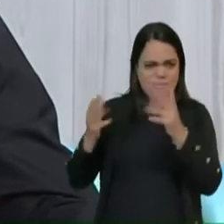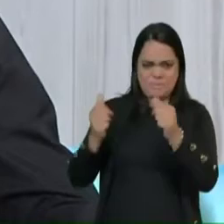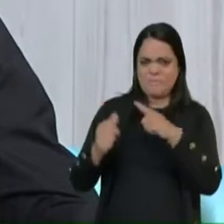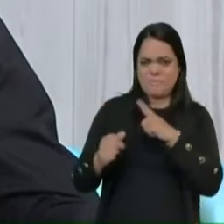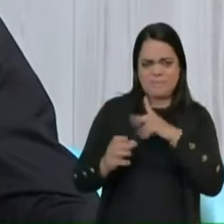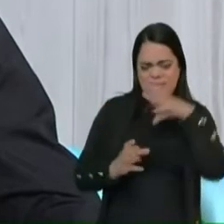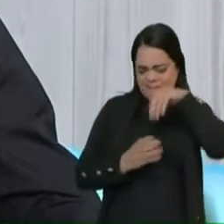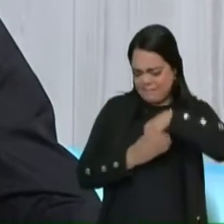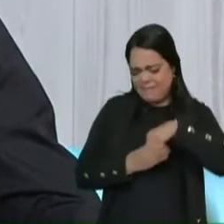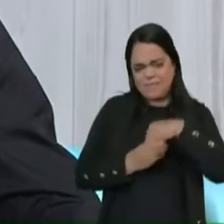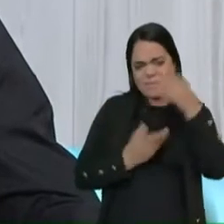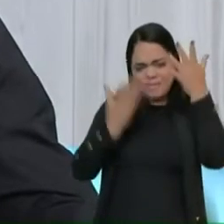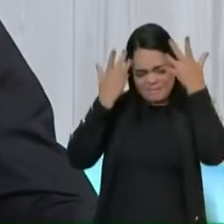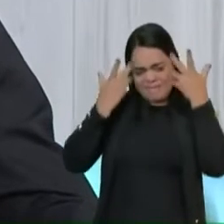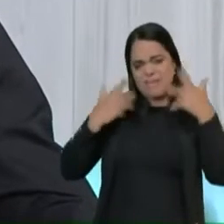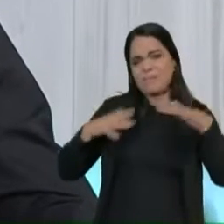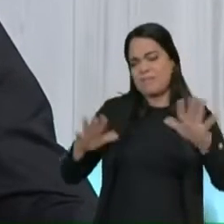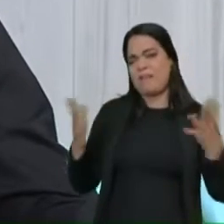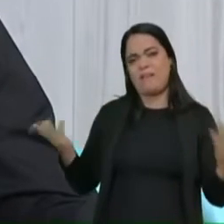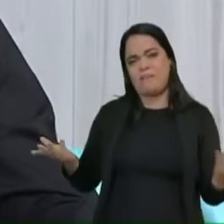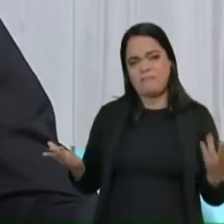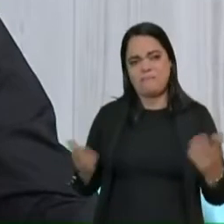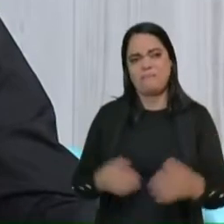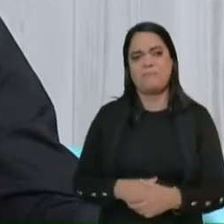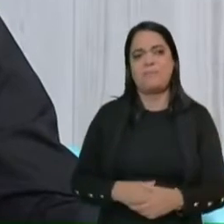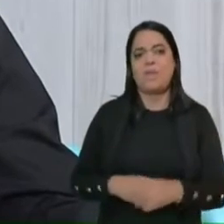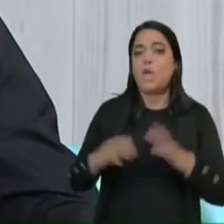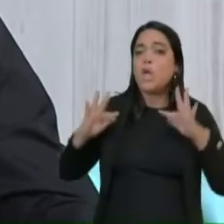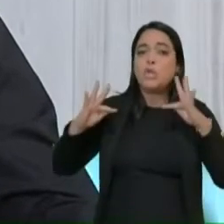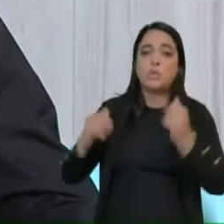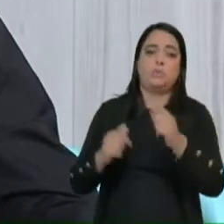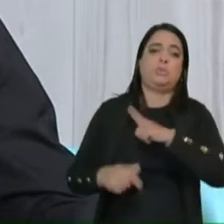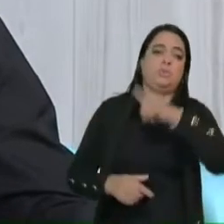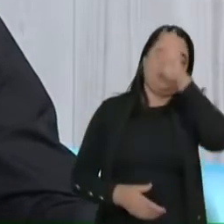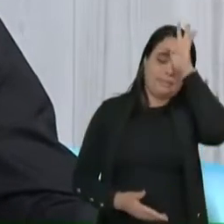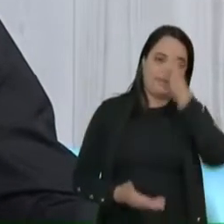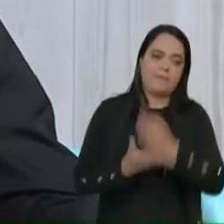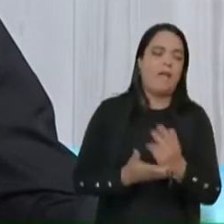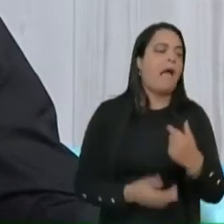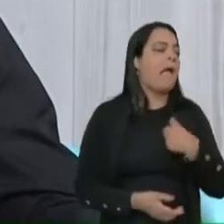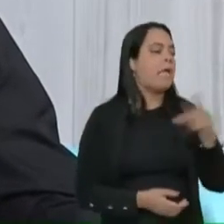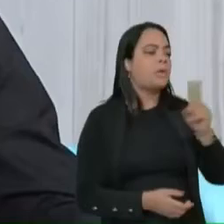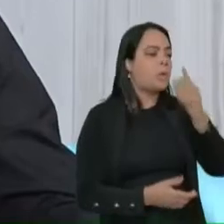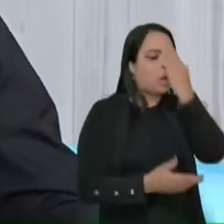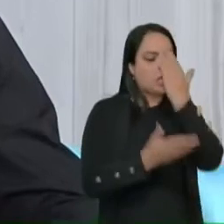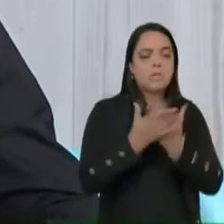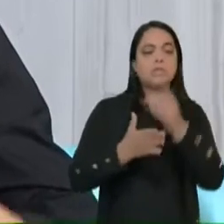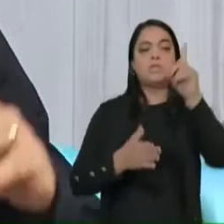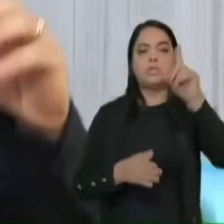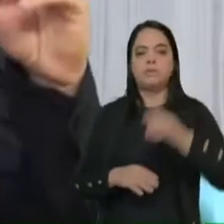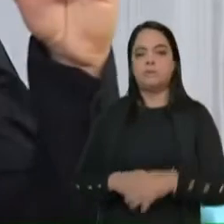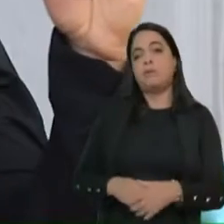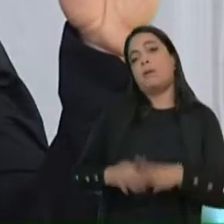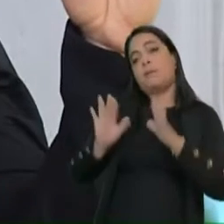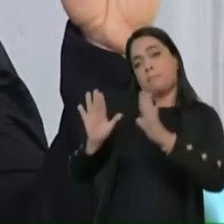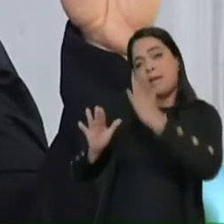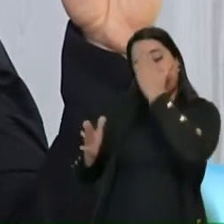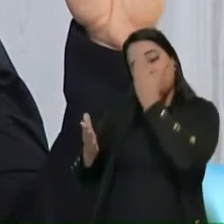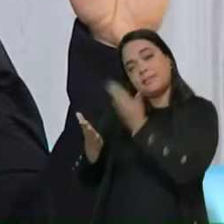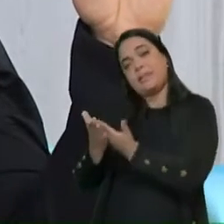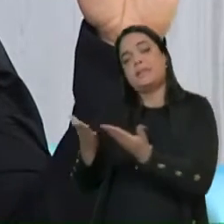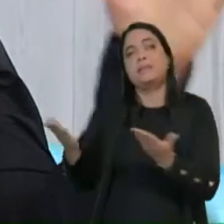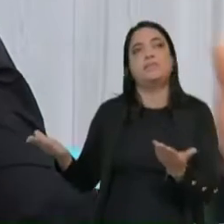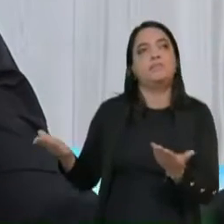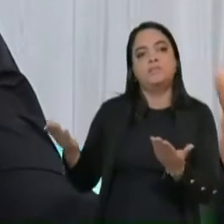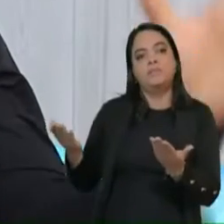algo íntimo pessoal subjetivo todas as pessoas têm fé Ah eu não acredit em Deus Ah mas acredita